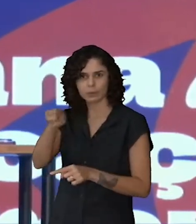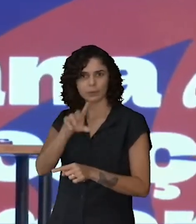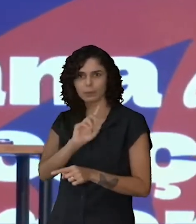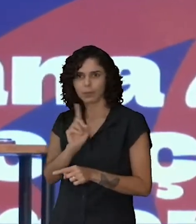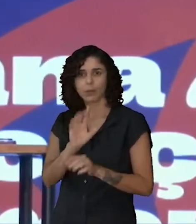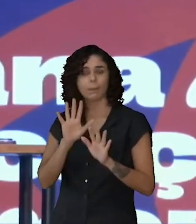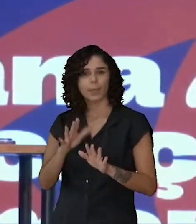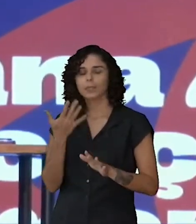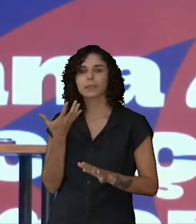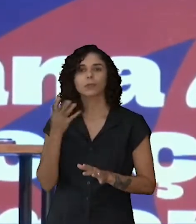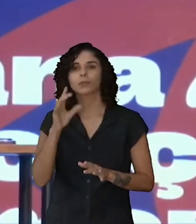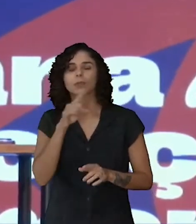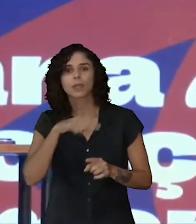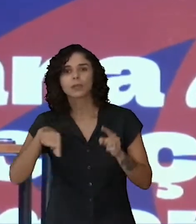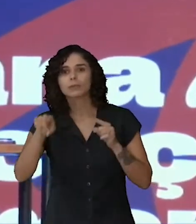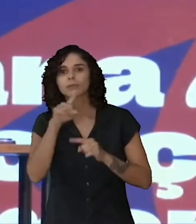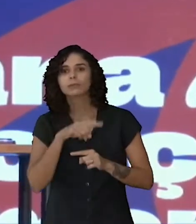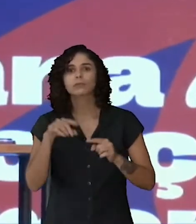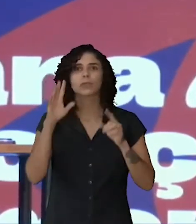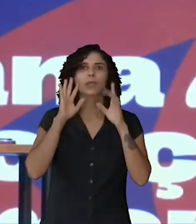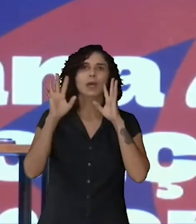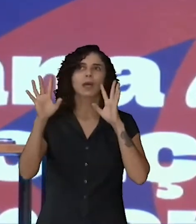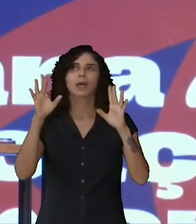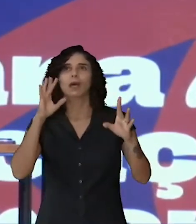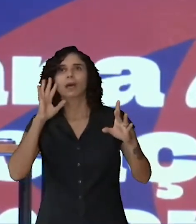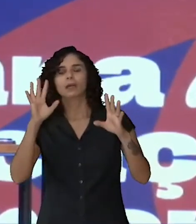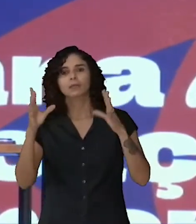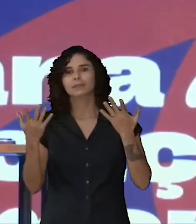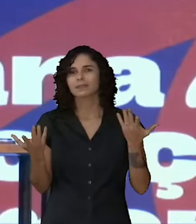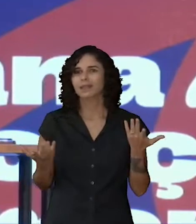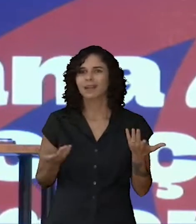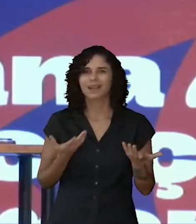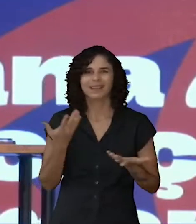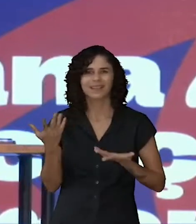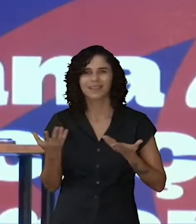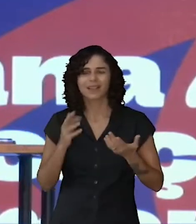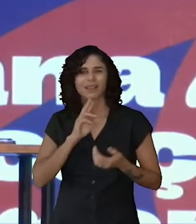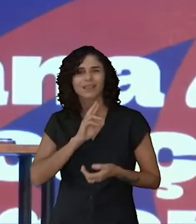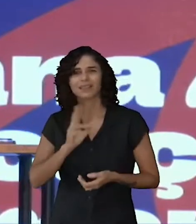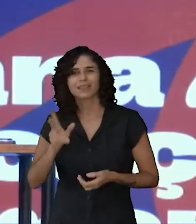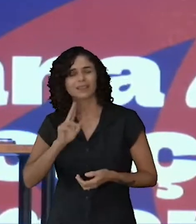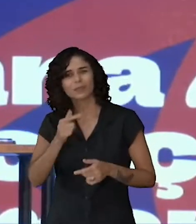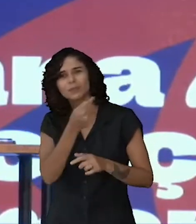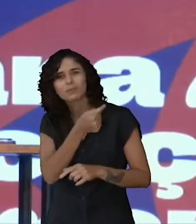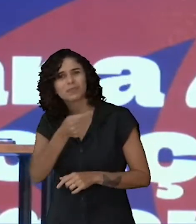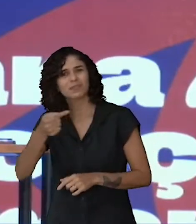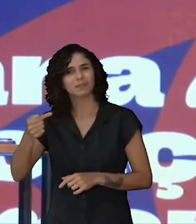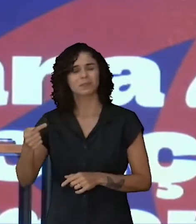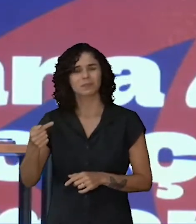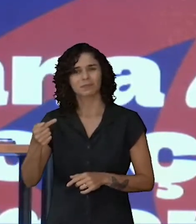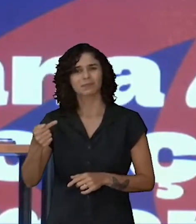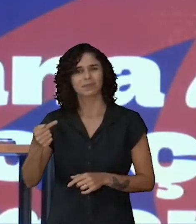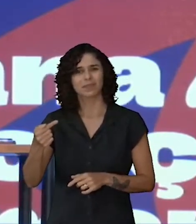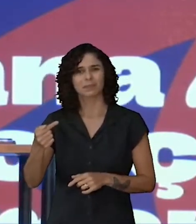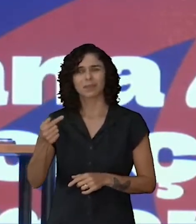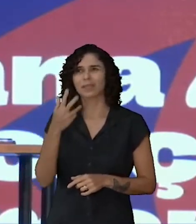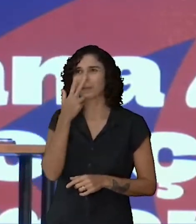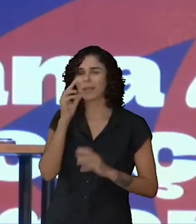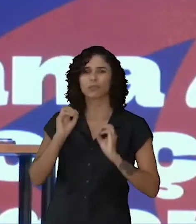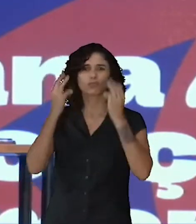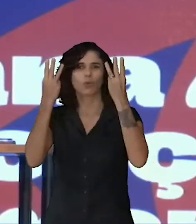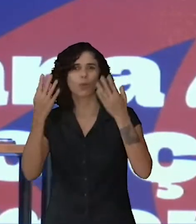tenha nenhuma ilusão. Isso aqui não é uma semana que tem um talk show